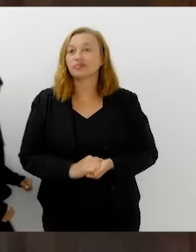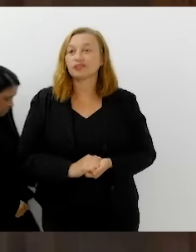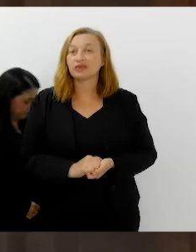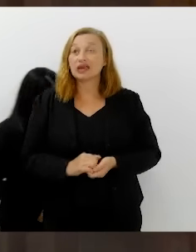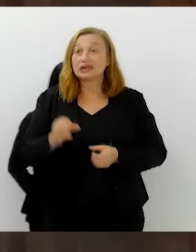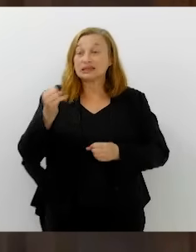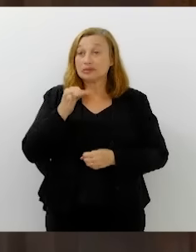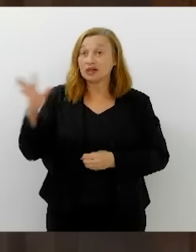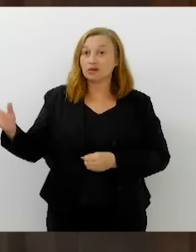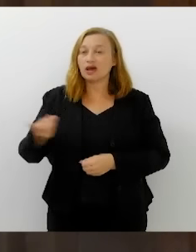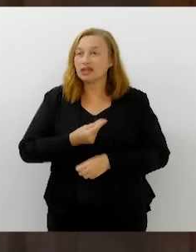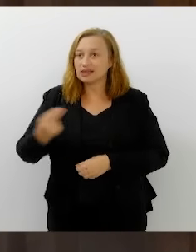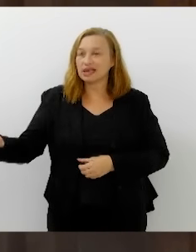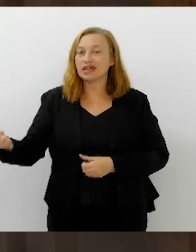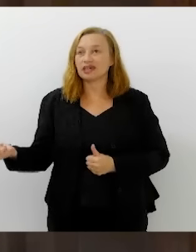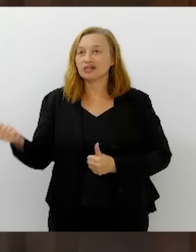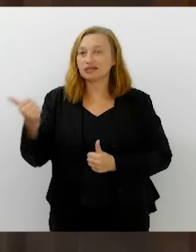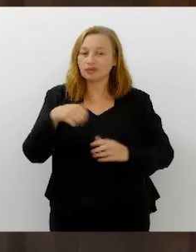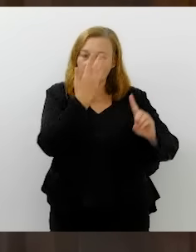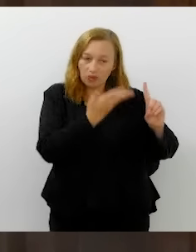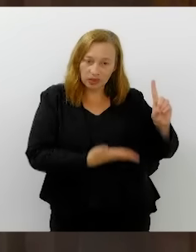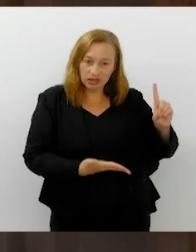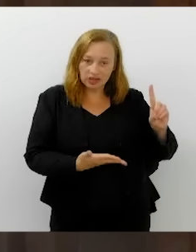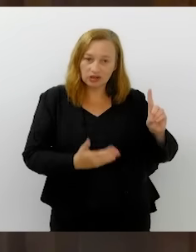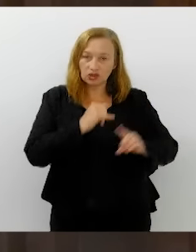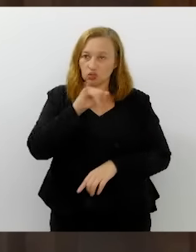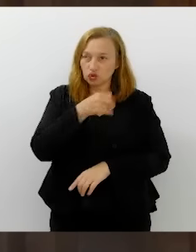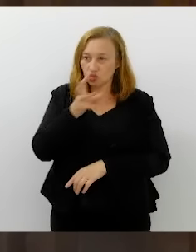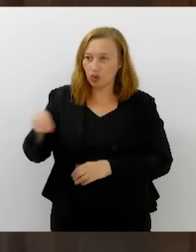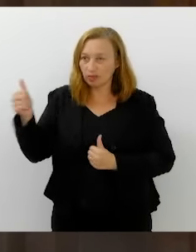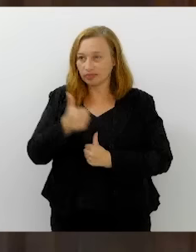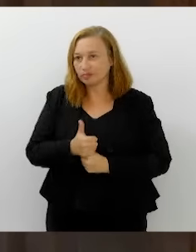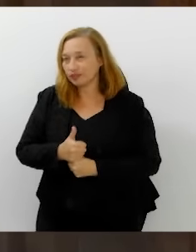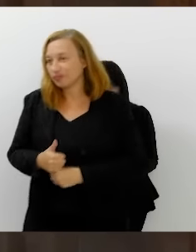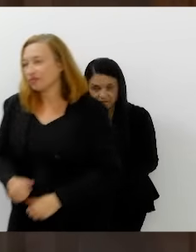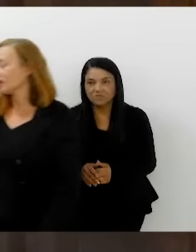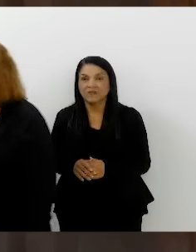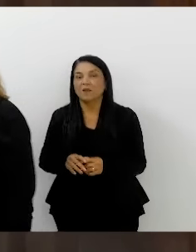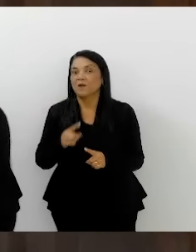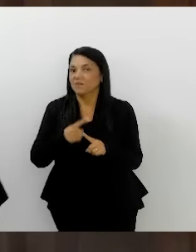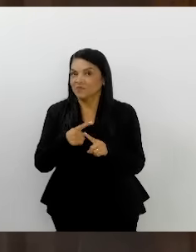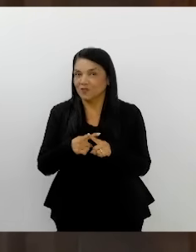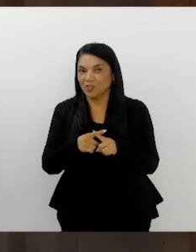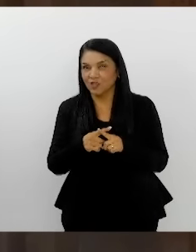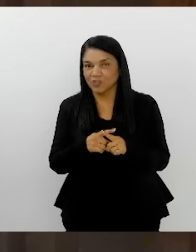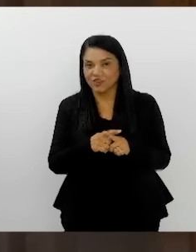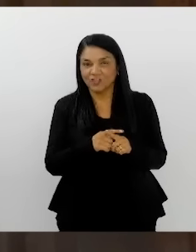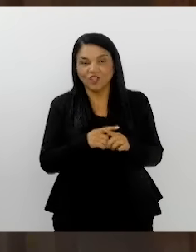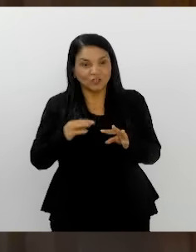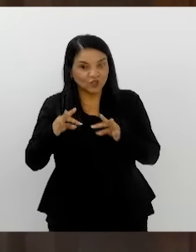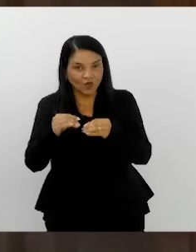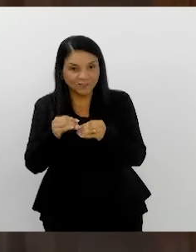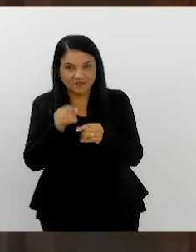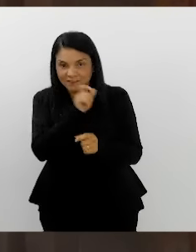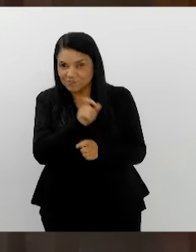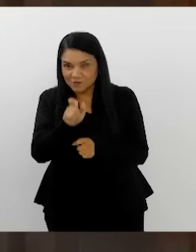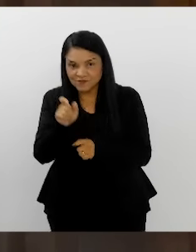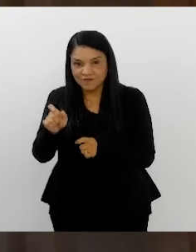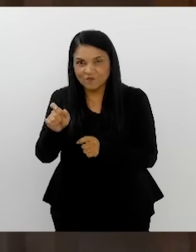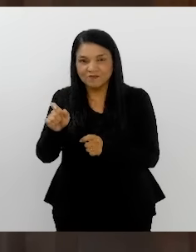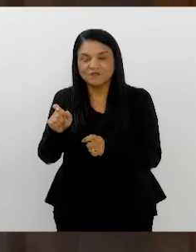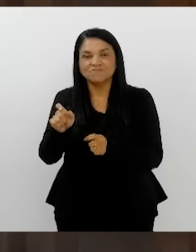madrugada para prestar essa homenagem ao Monsenhor, porque todos eles foram um dia